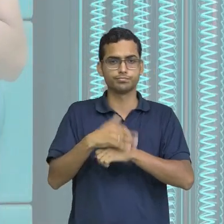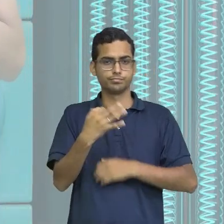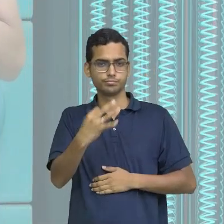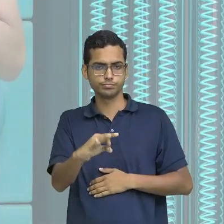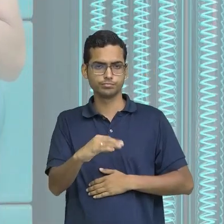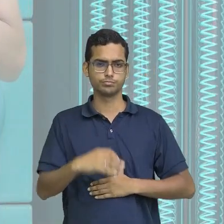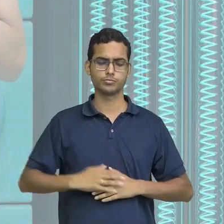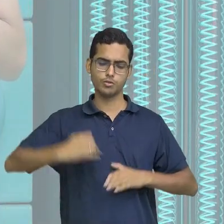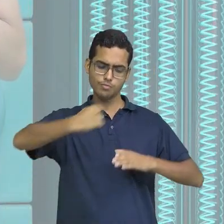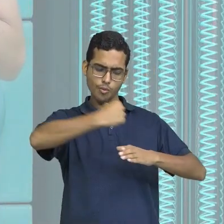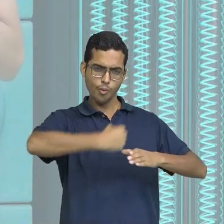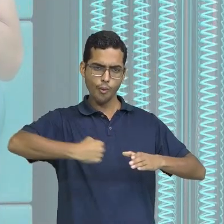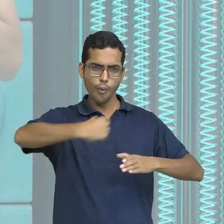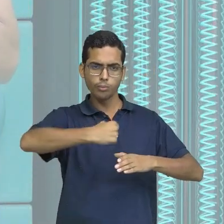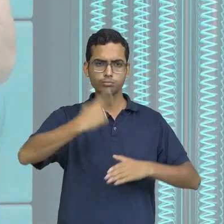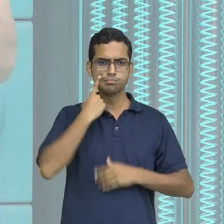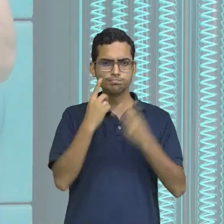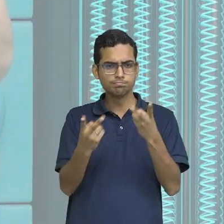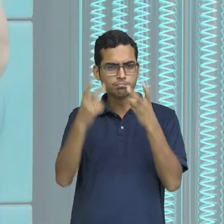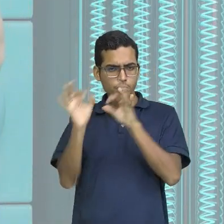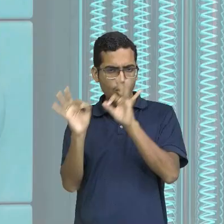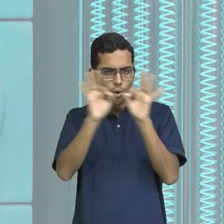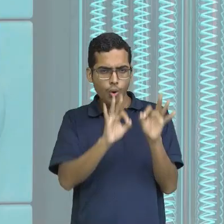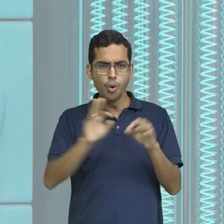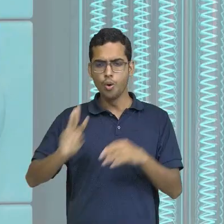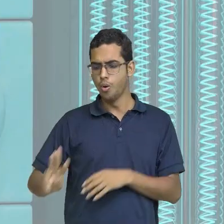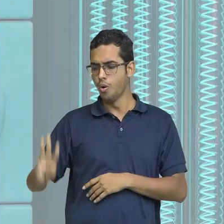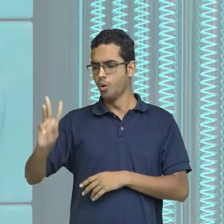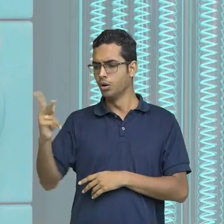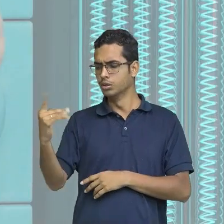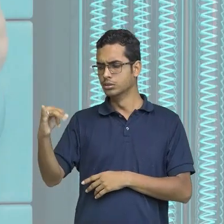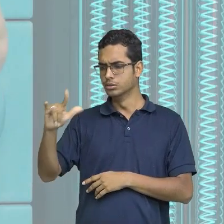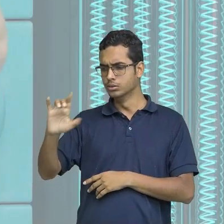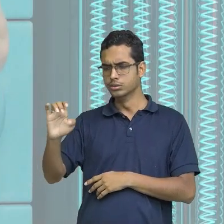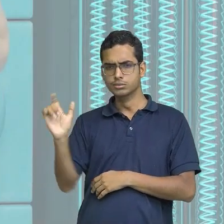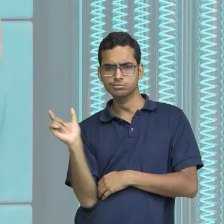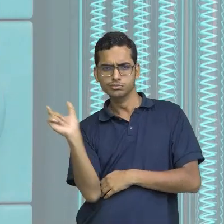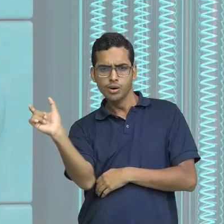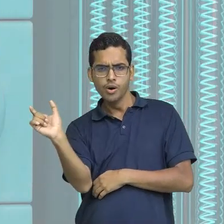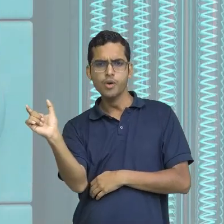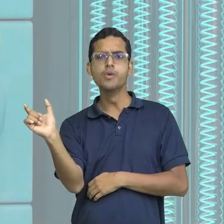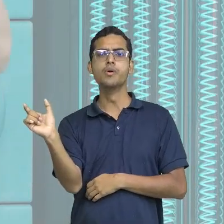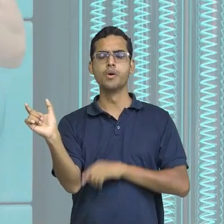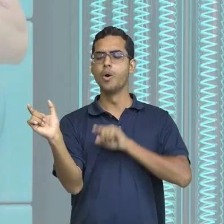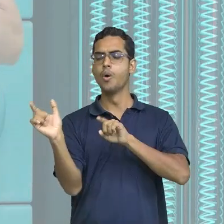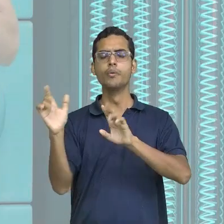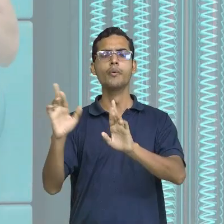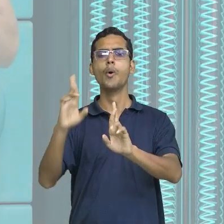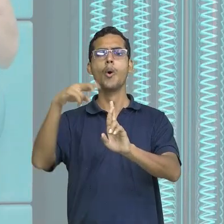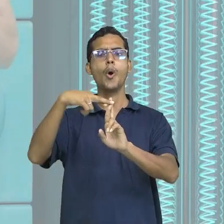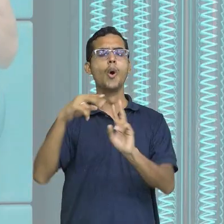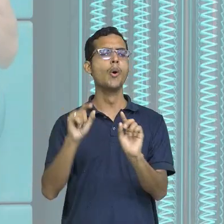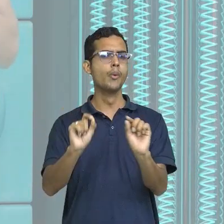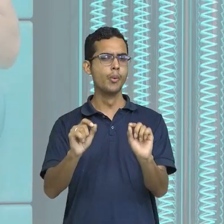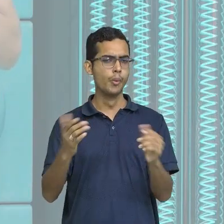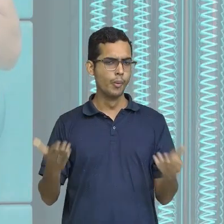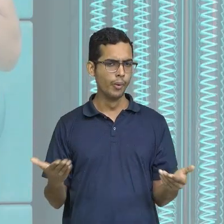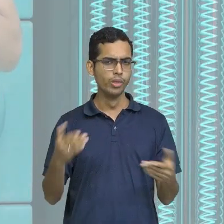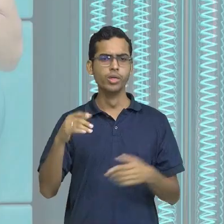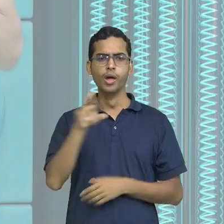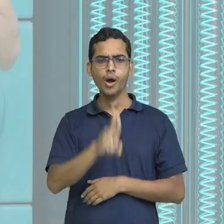só, eu falei para vocês do while, olha só, ele vai sempre atingir, né, sempre está relacionado, né, nessa estrutura aqui, ao